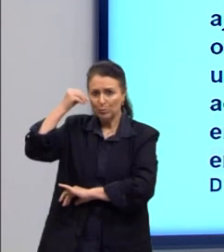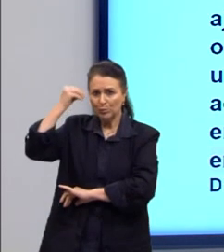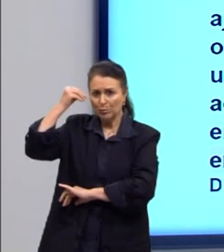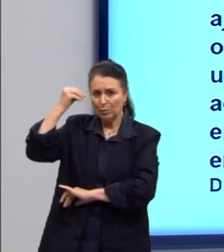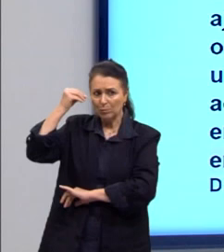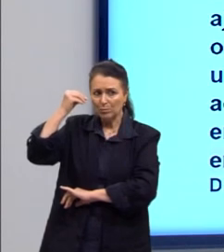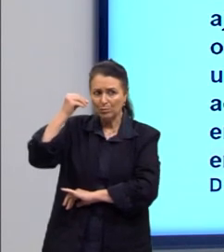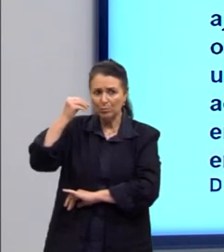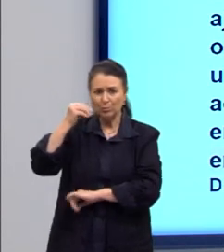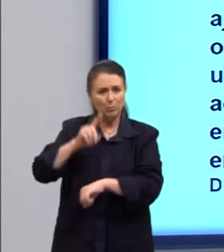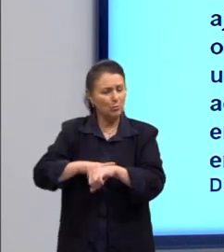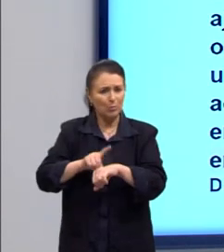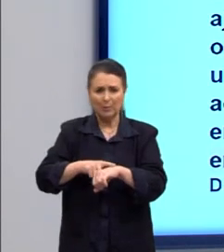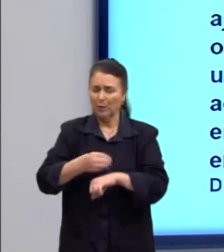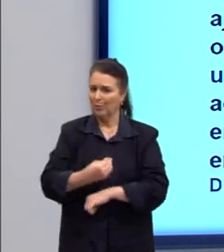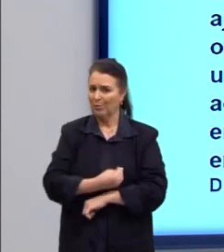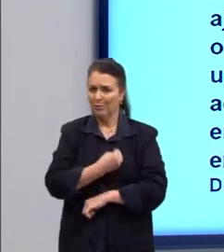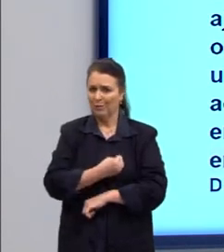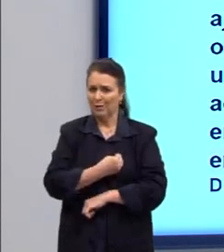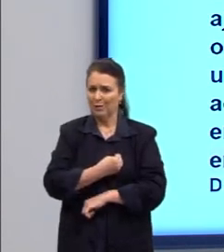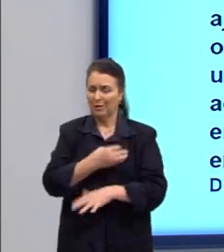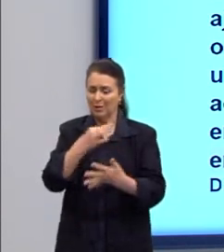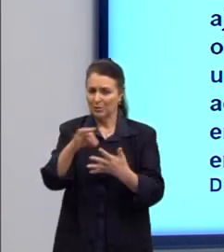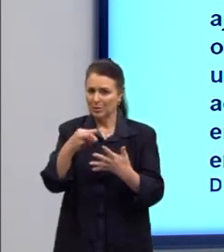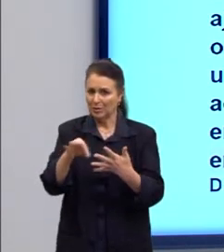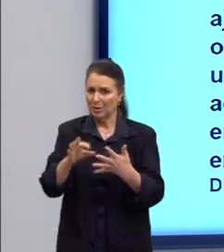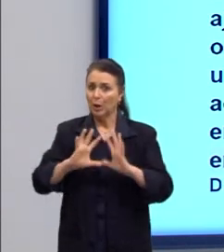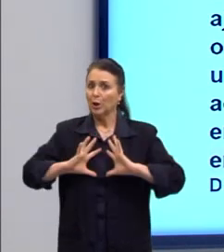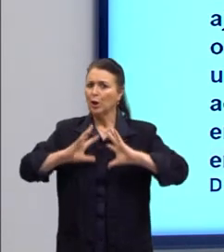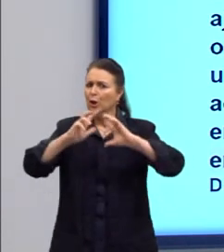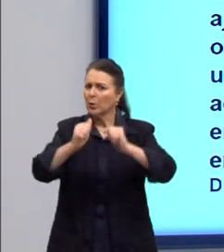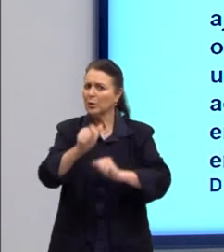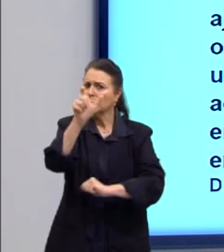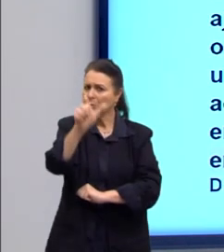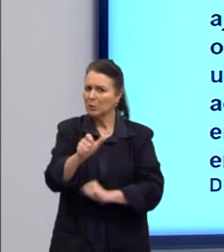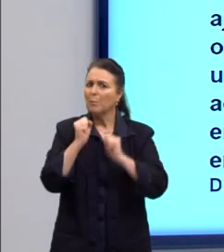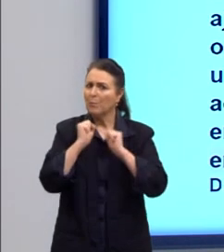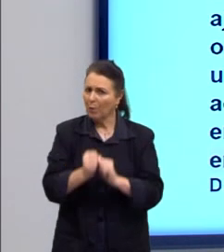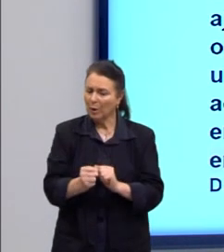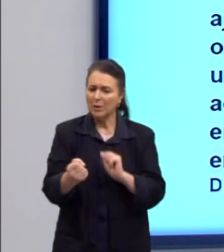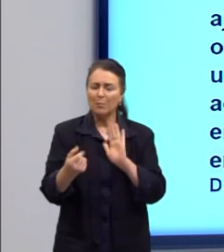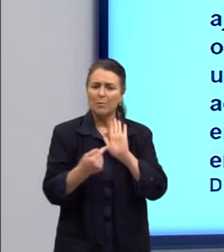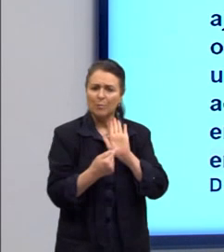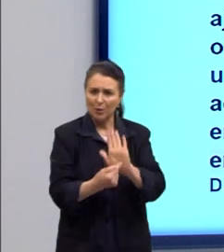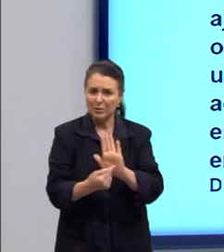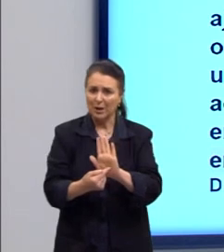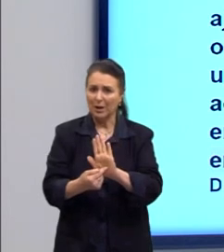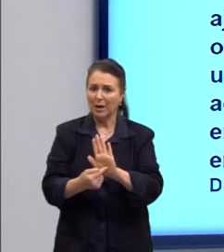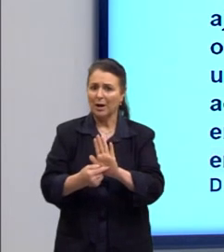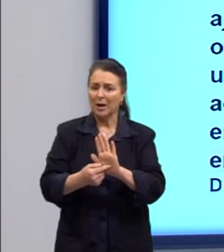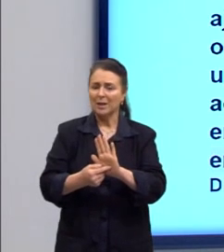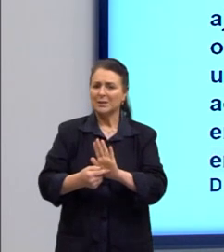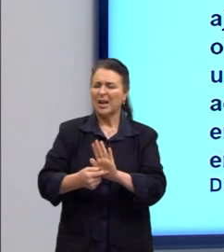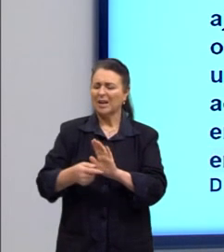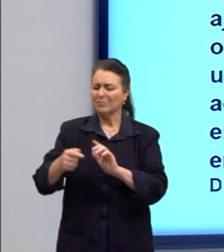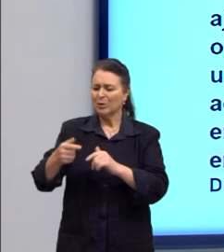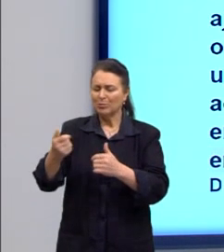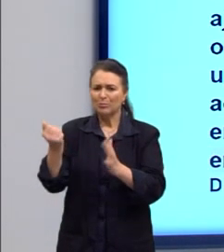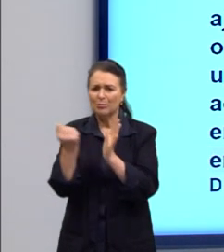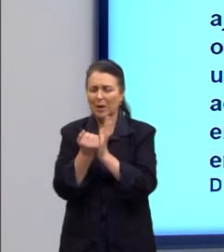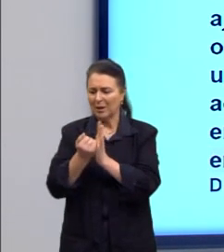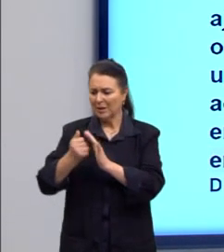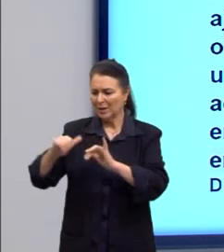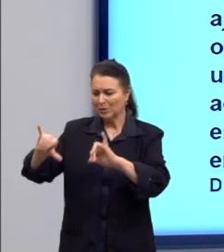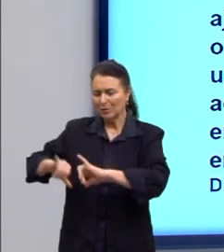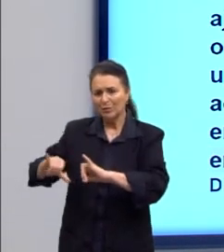da vida e aí eu destaquei esse último período todas as pessoas podem apresentar sinais de Sofrimento p em alguma fase da vida junto